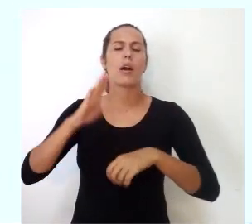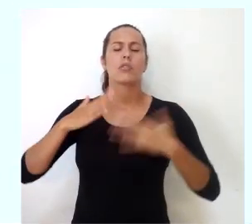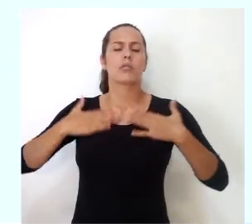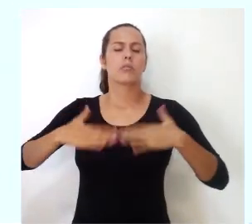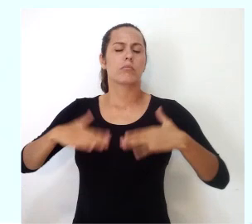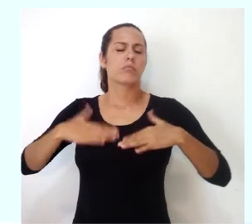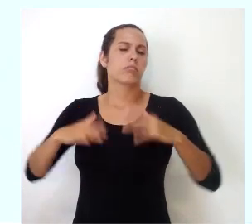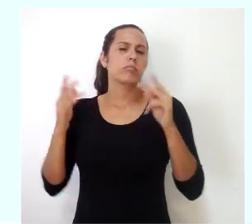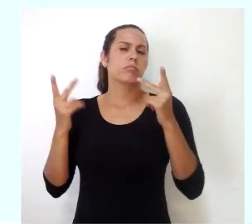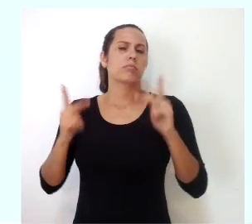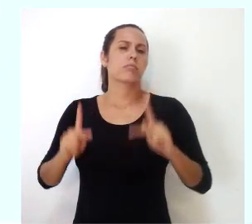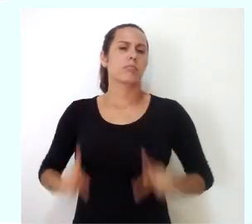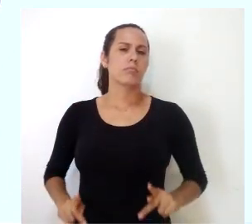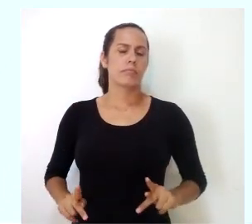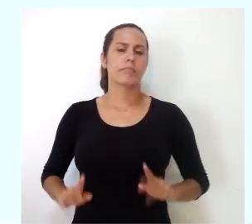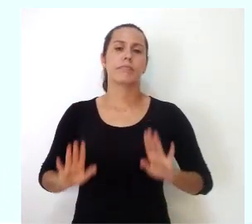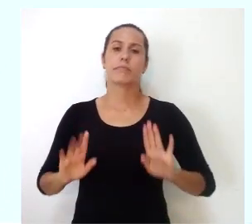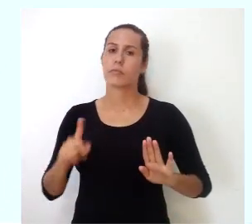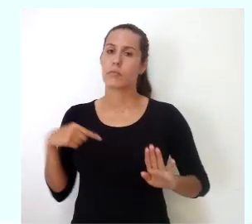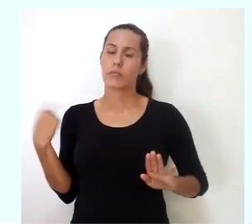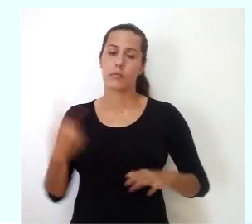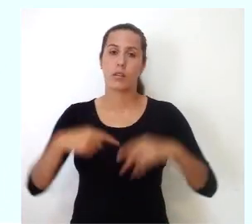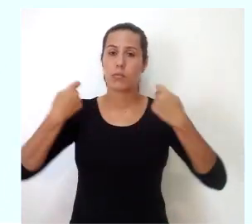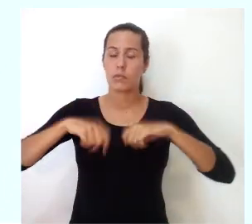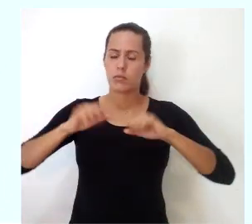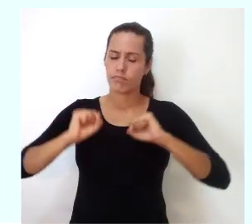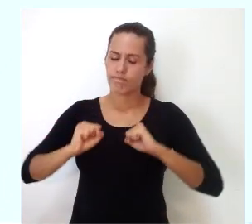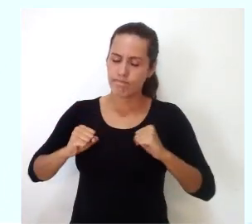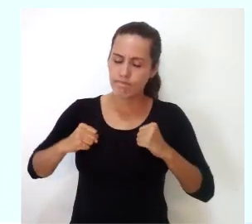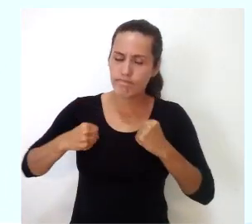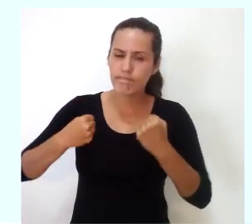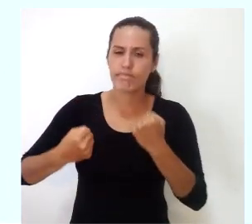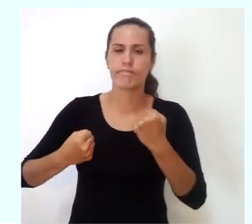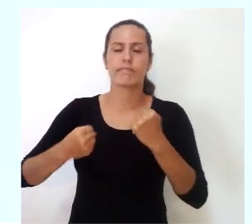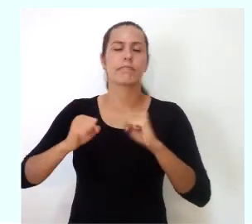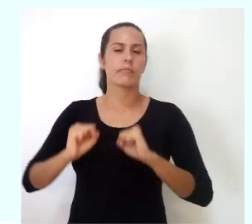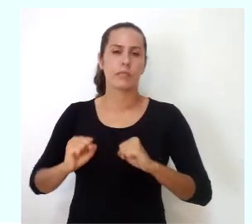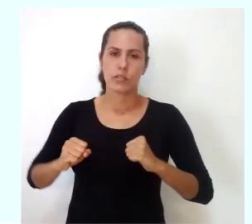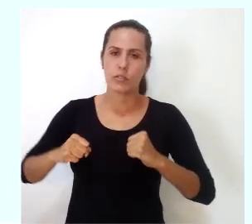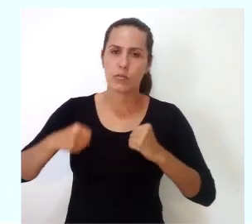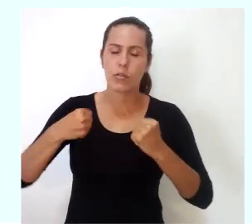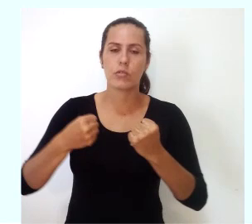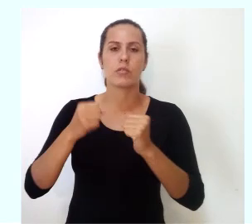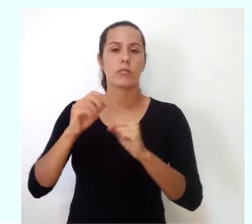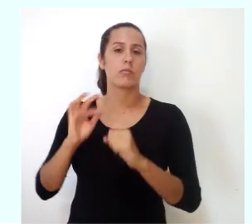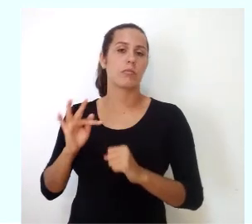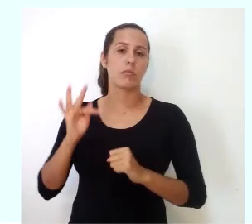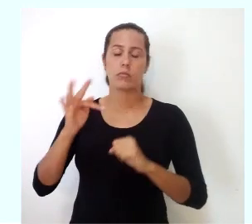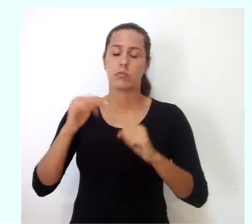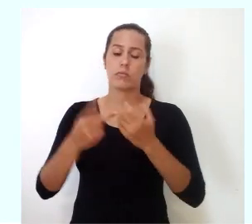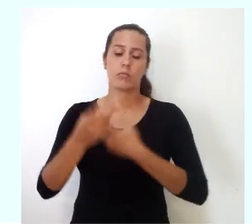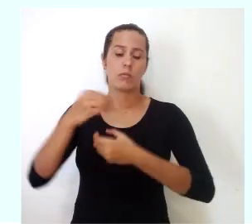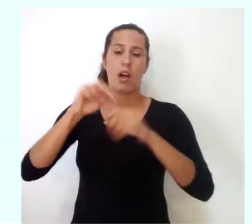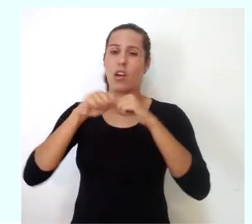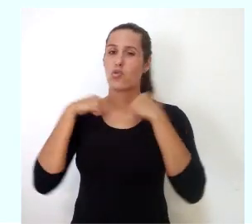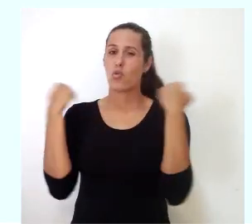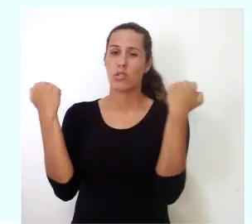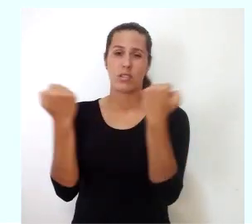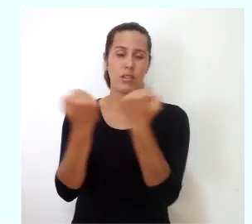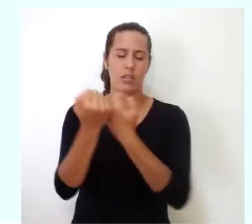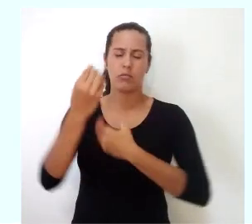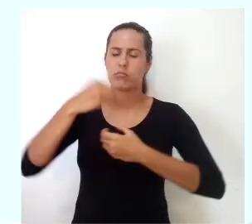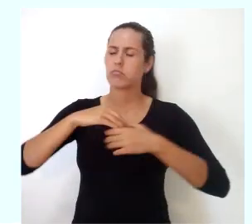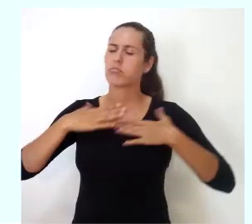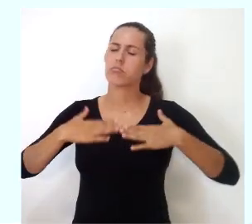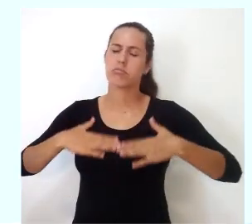nós temos que nos engajar para buscar uma sociedade mais pacífica. E é justamente na escola, certo, que podemos